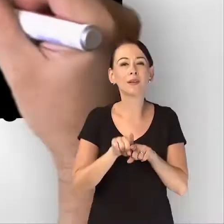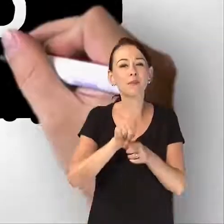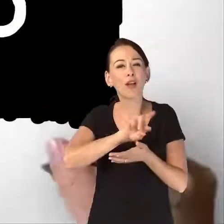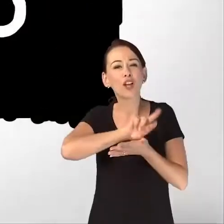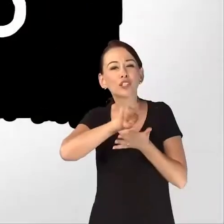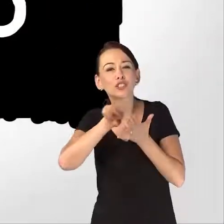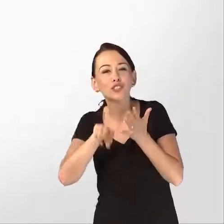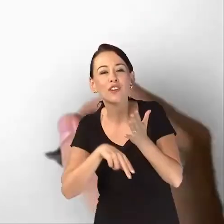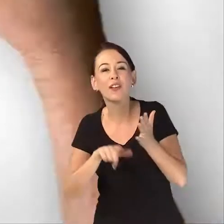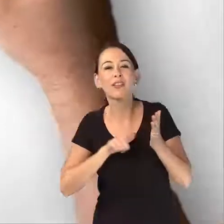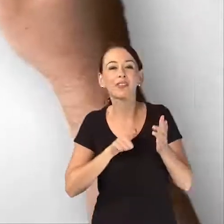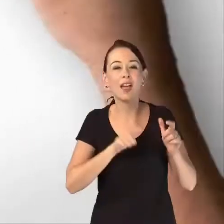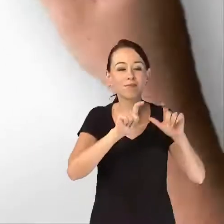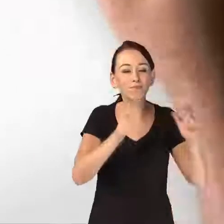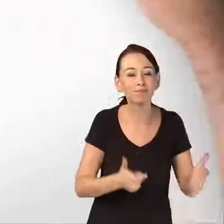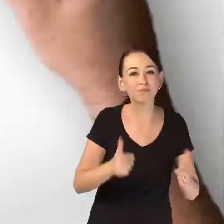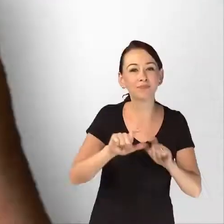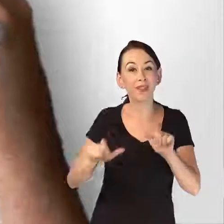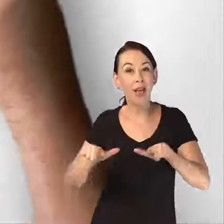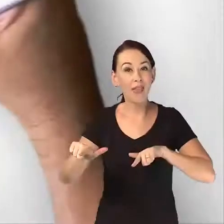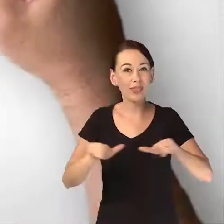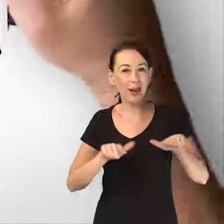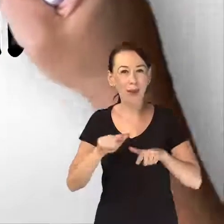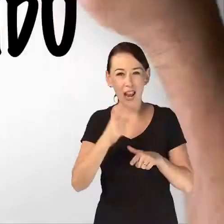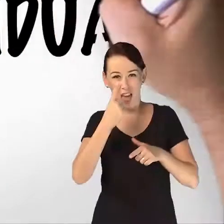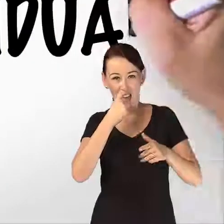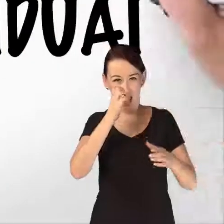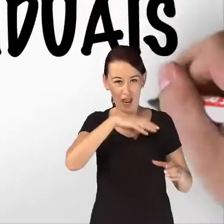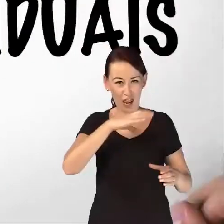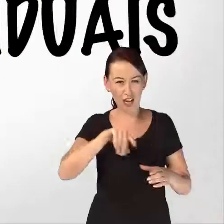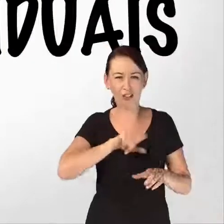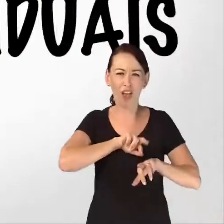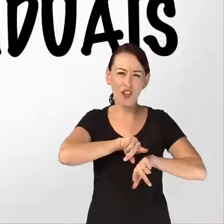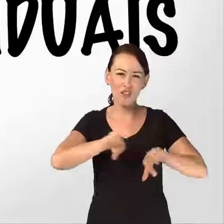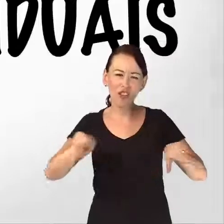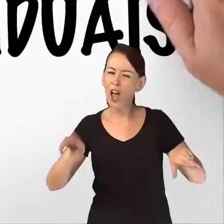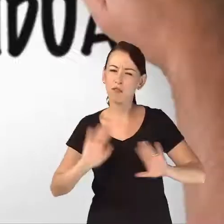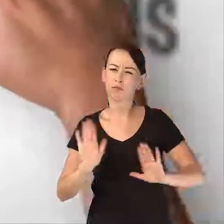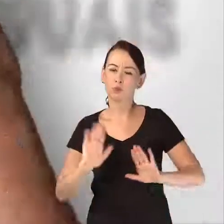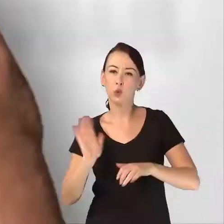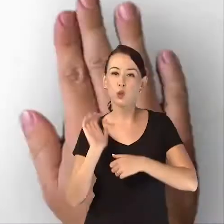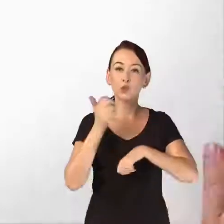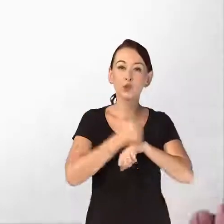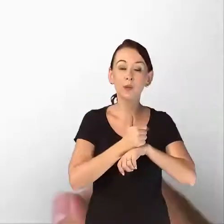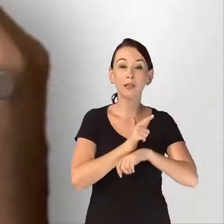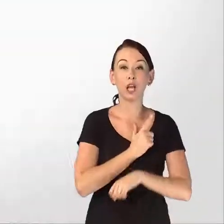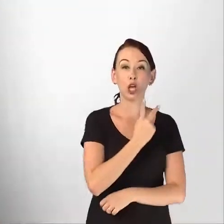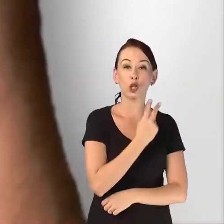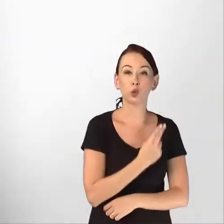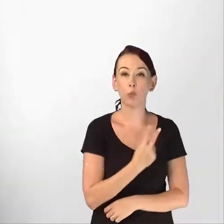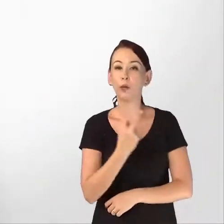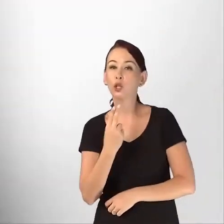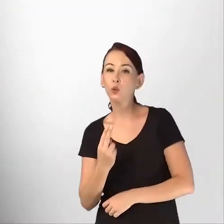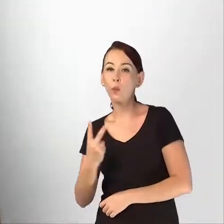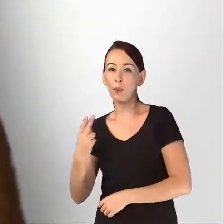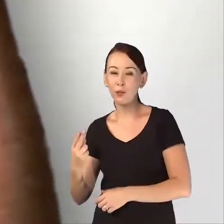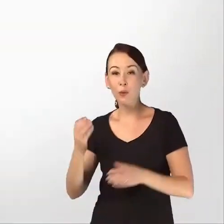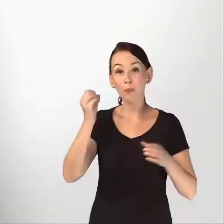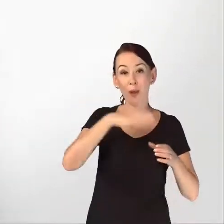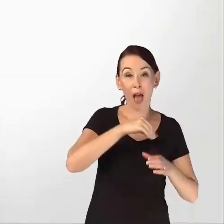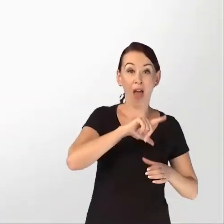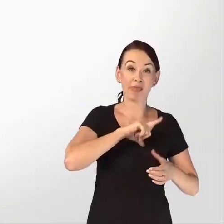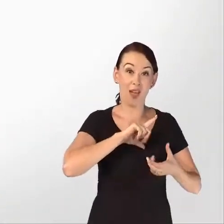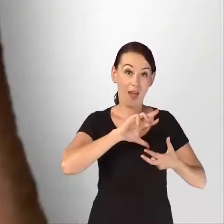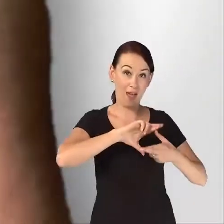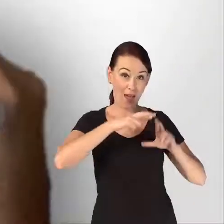Os diversos cestos individuais das mesas de trabalho foram retirados e substituídos por duplas de cestos